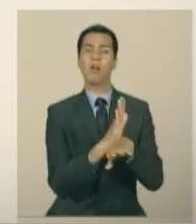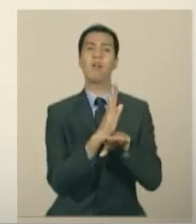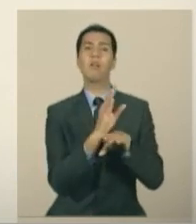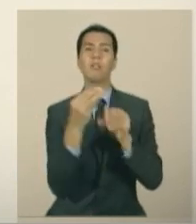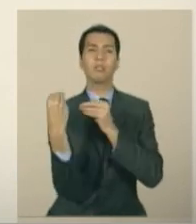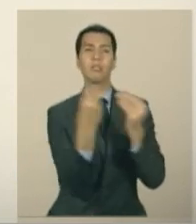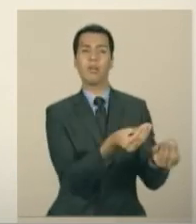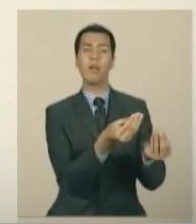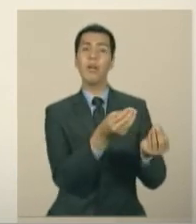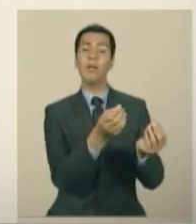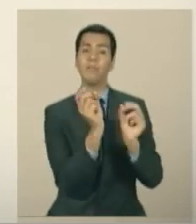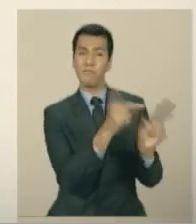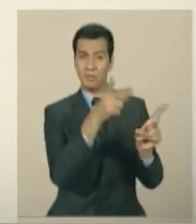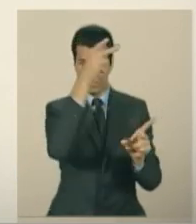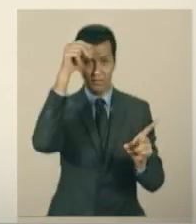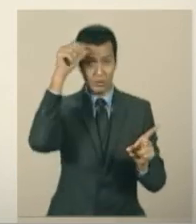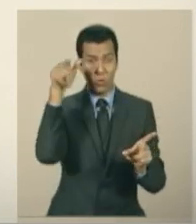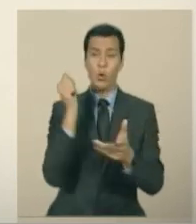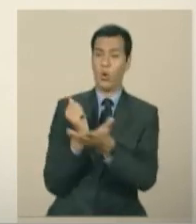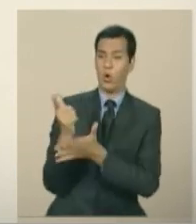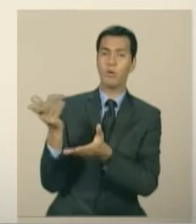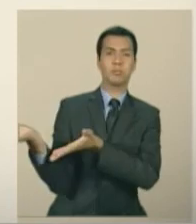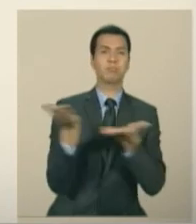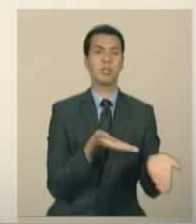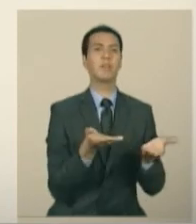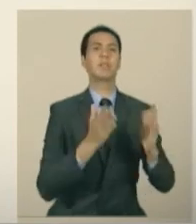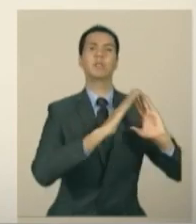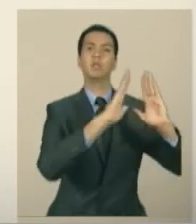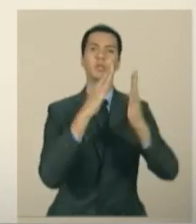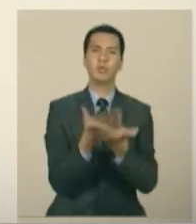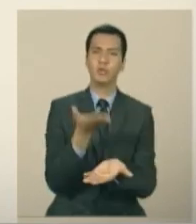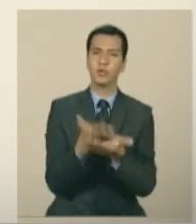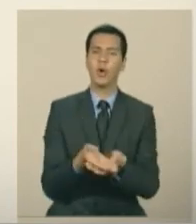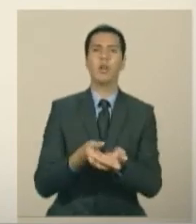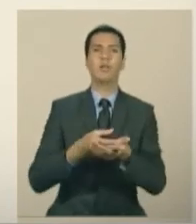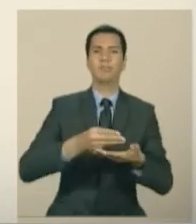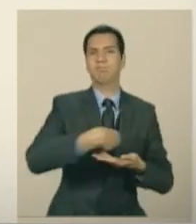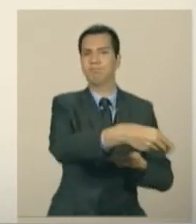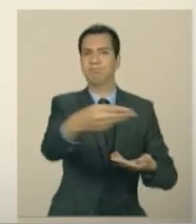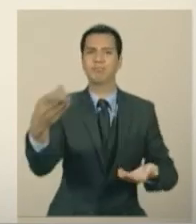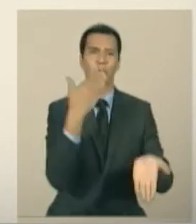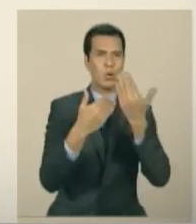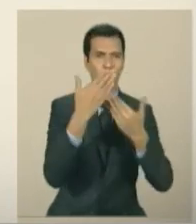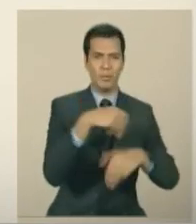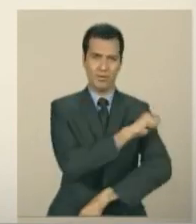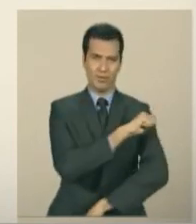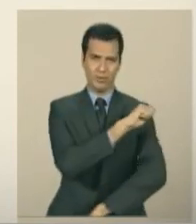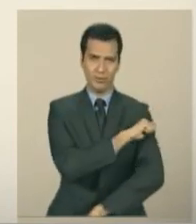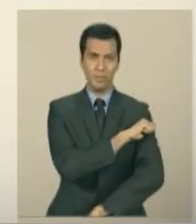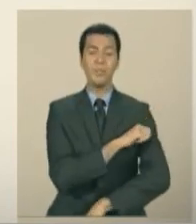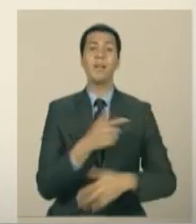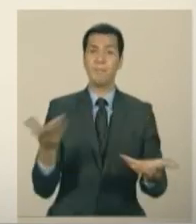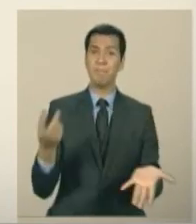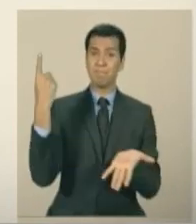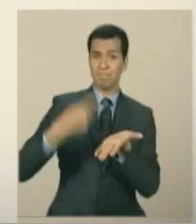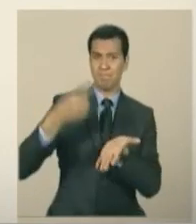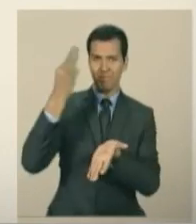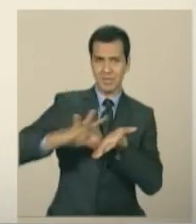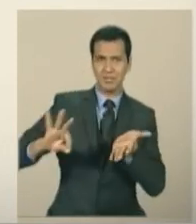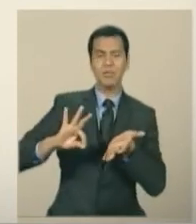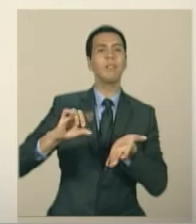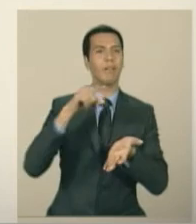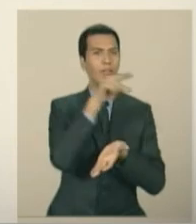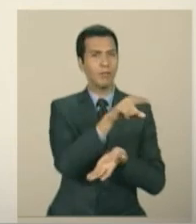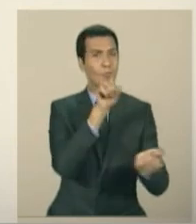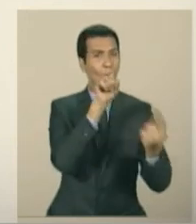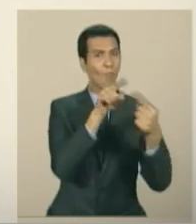públicas de Manaus esse tipo de parceria está sendo feito em todo o Brasil Lúcia porque de um lado melhor a renda